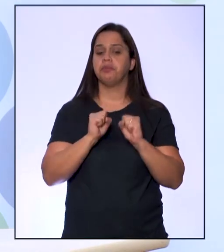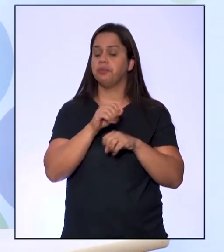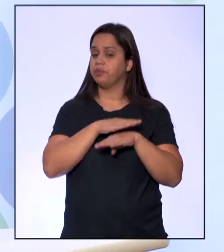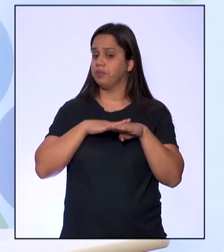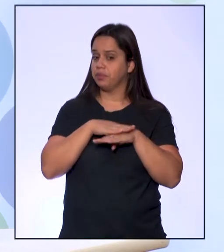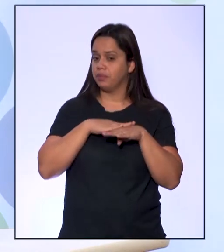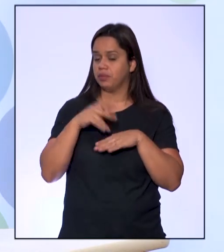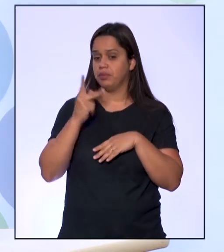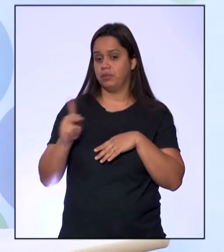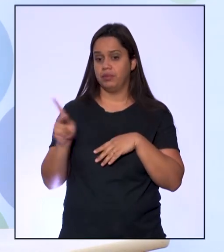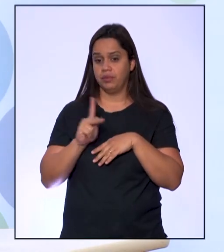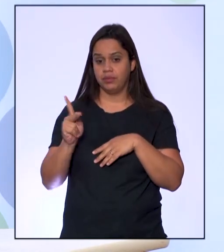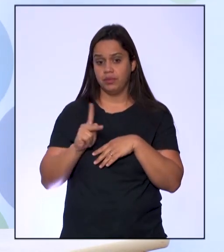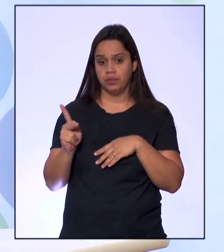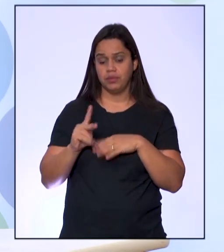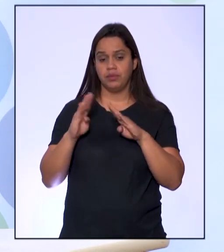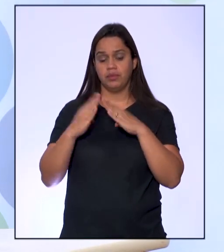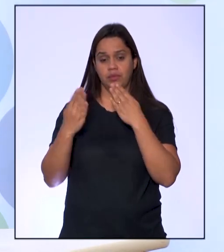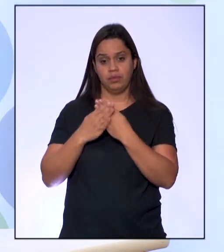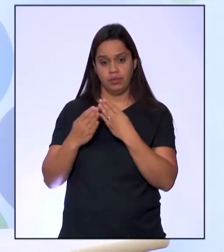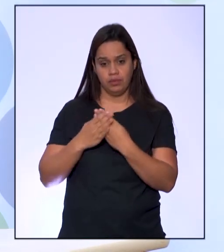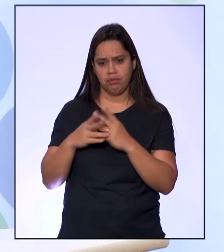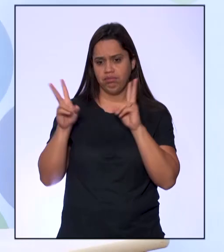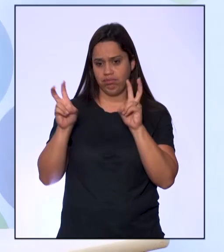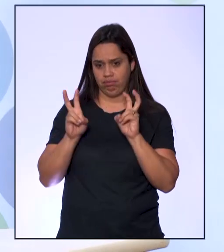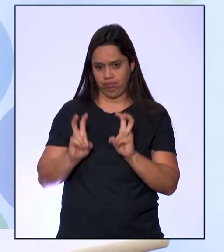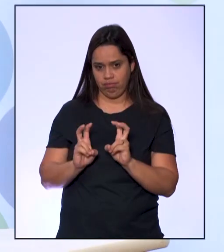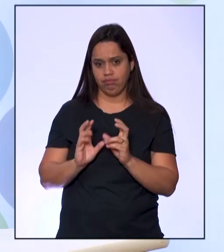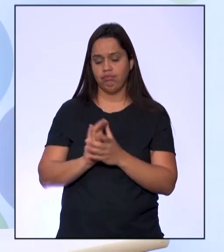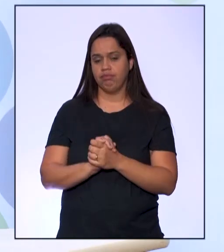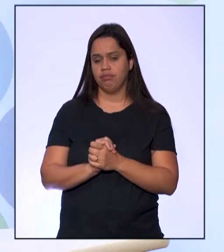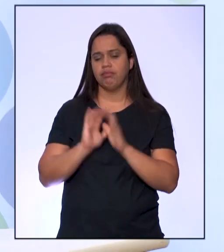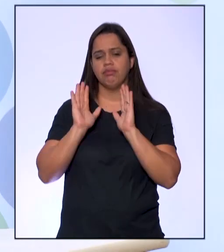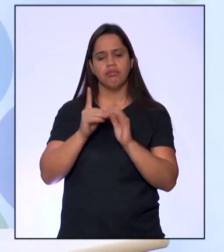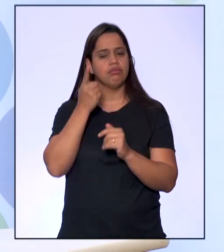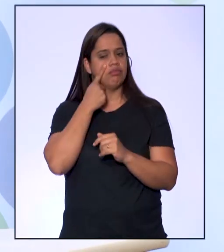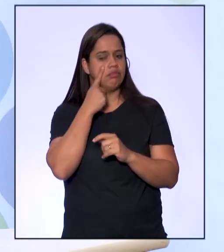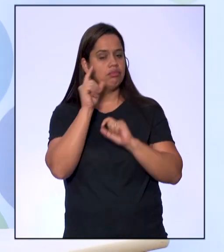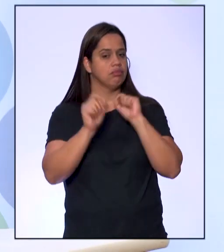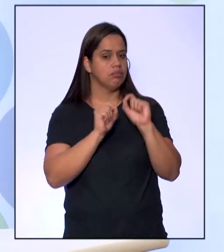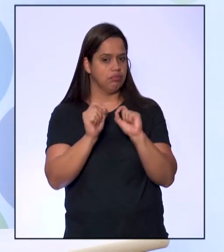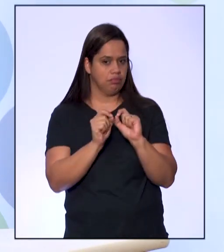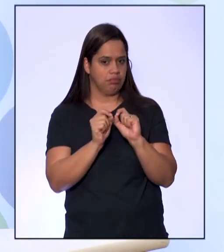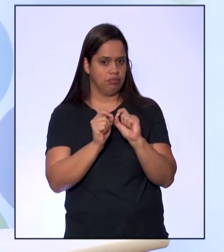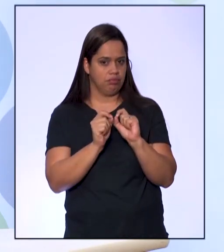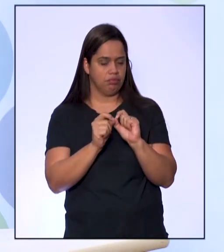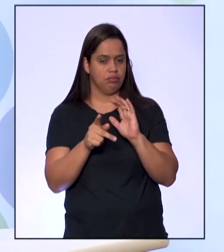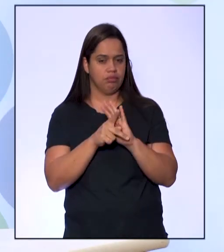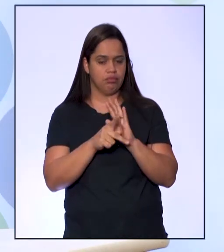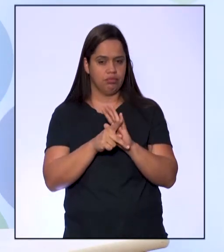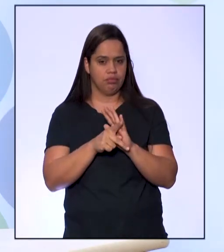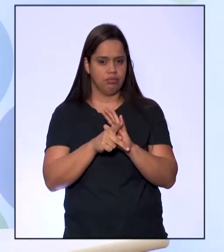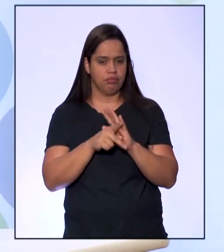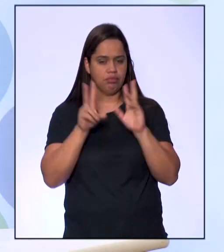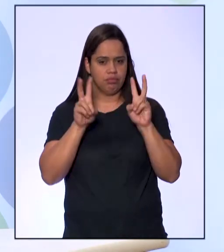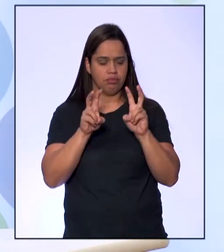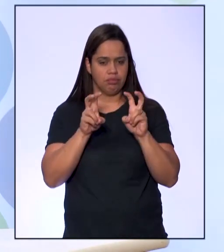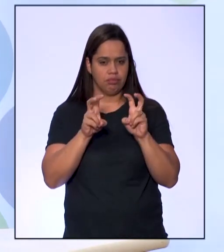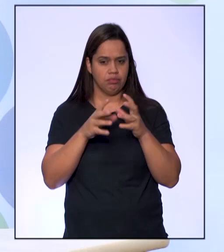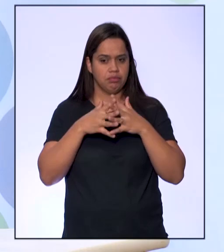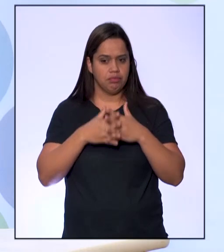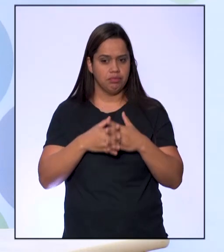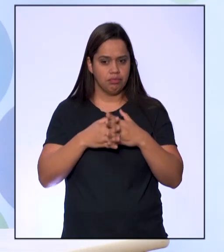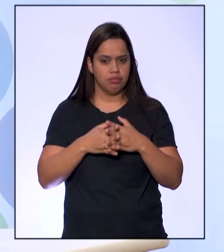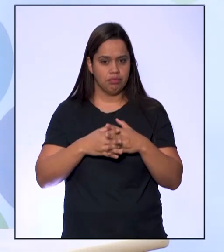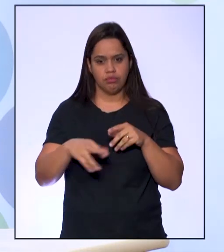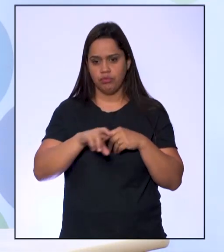com os professores de vocês a este respeito, mas vocês viram que uma questão polêmica, ela não significa que é